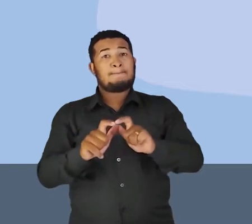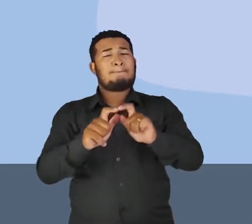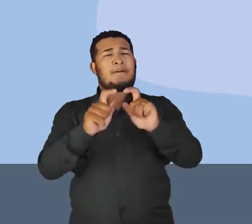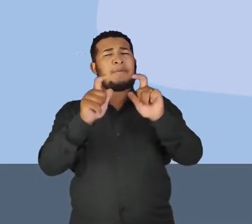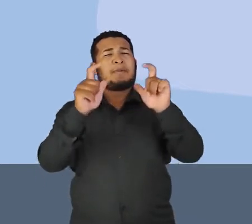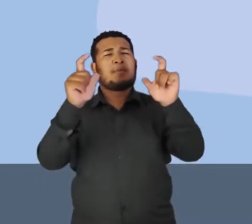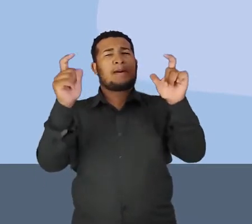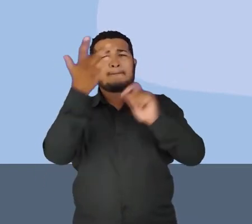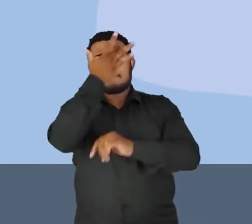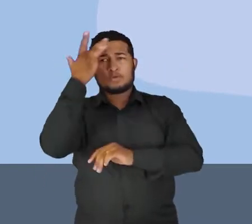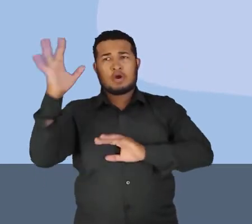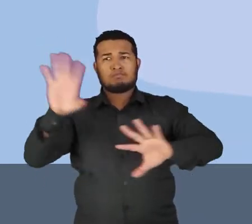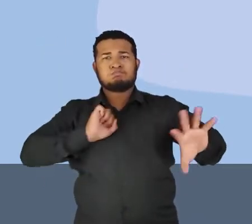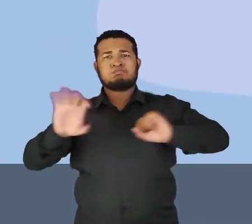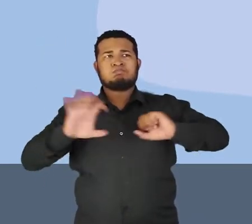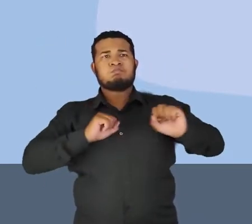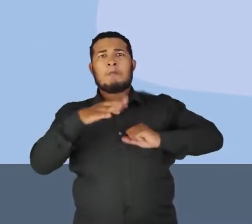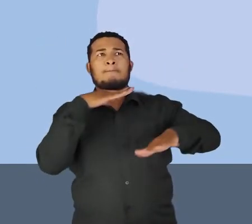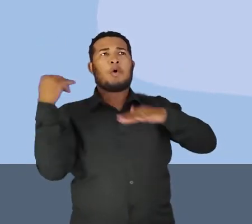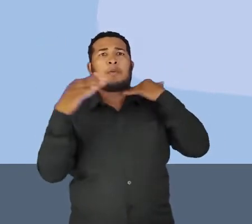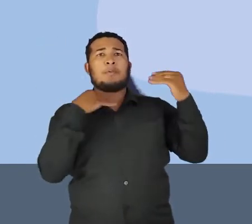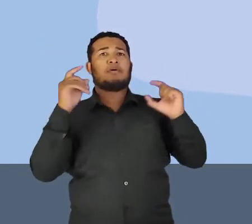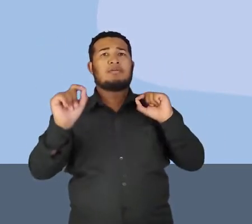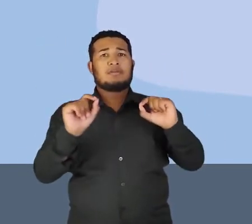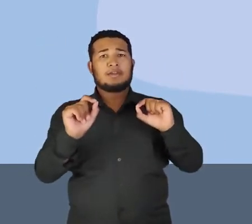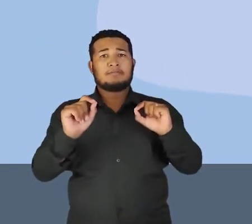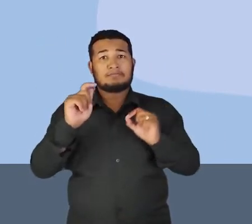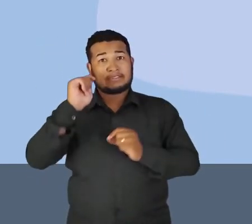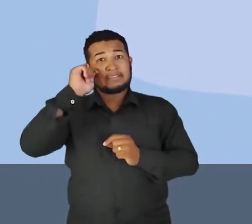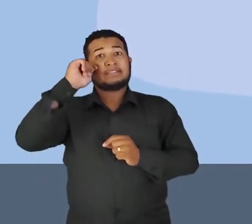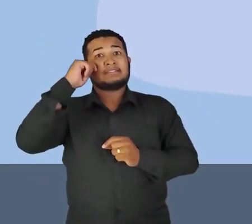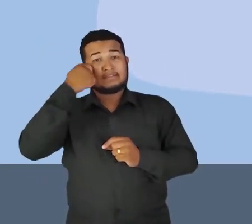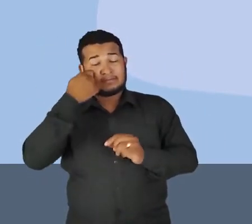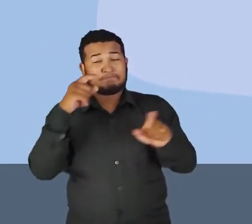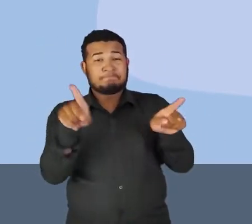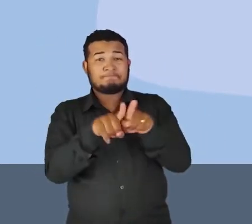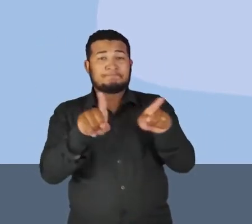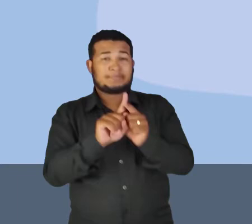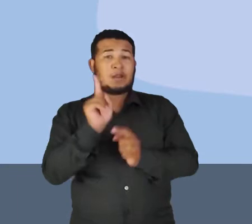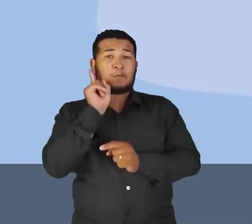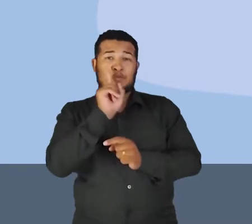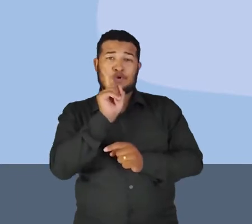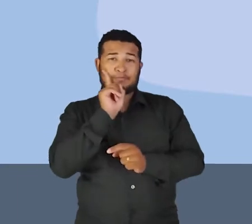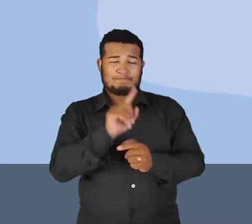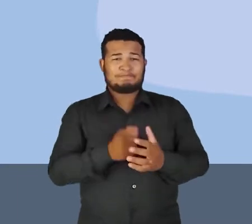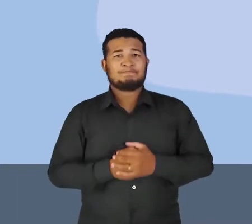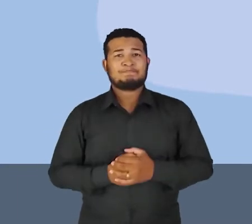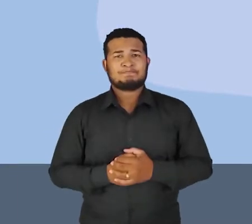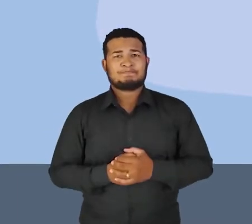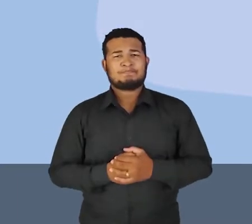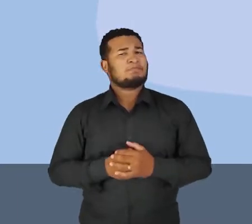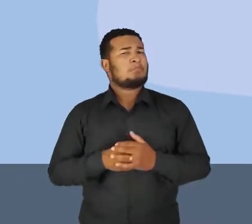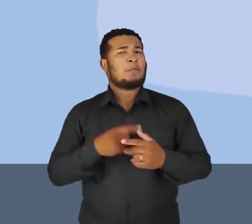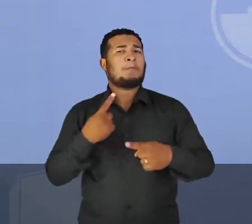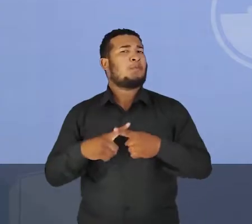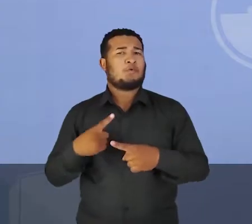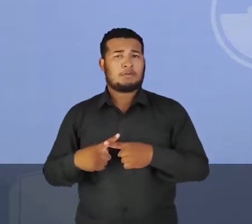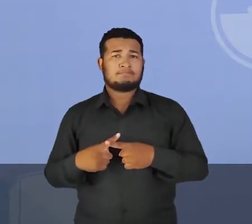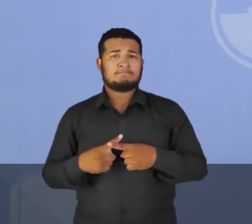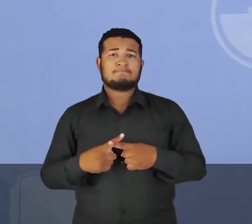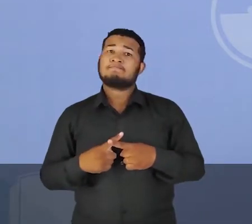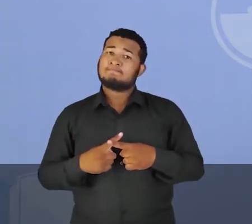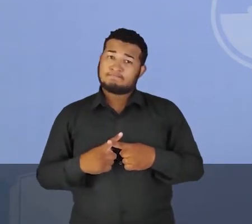dos mortos por Covid são pretos e pardos, tá? E por que isso? Vem aqui